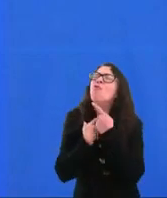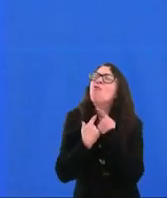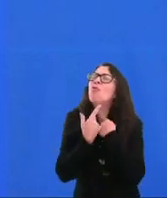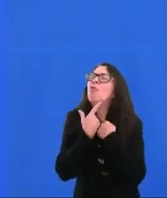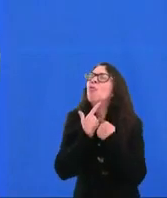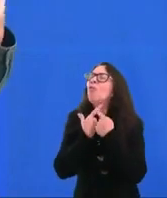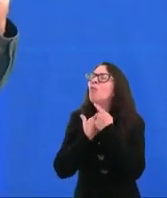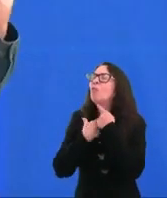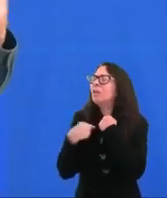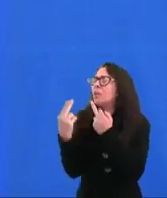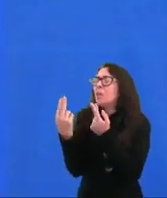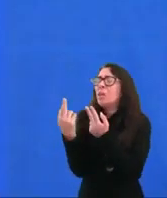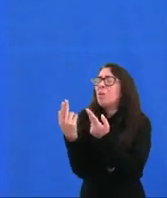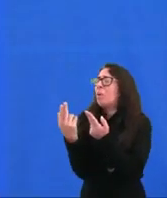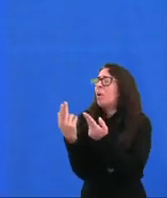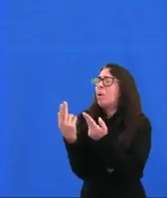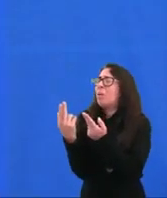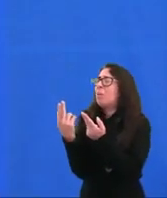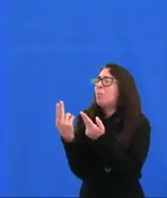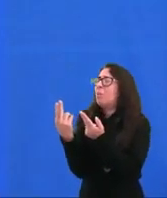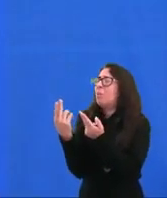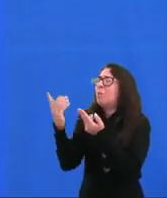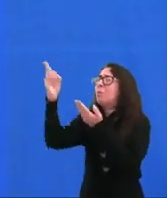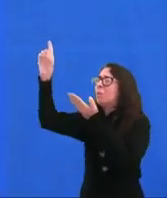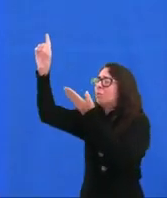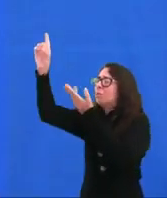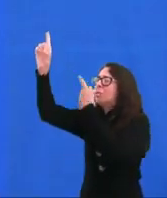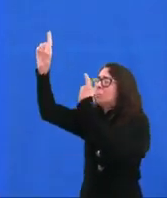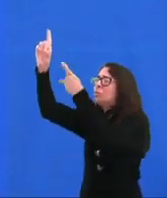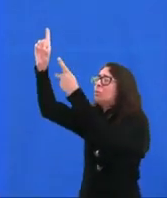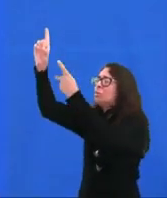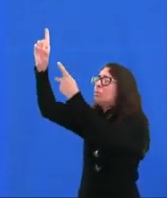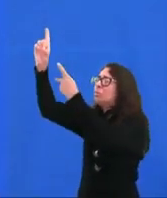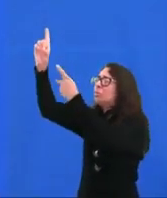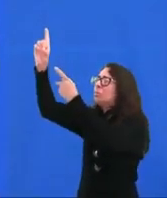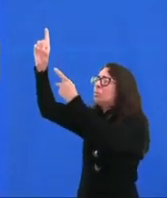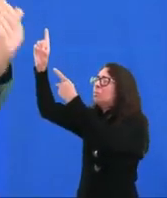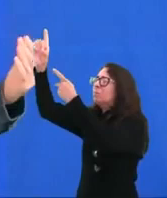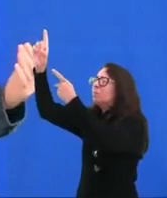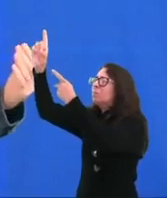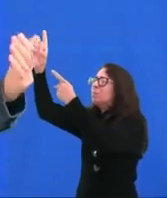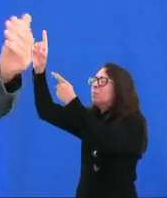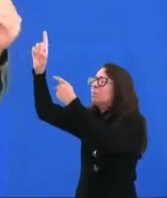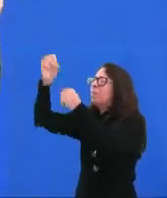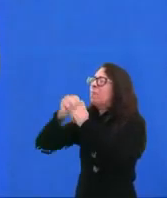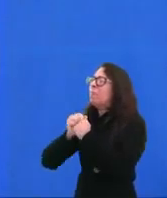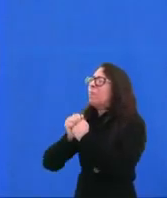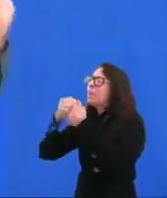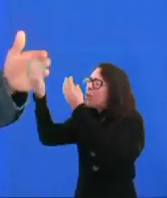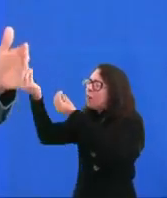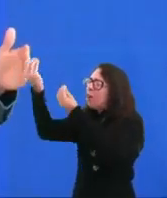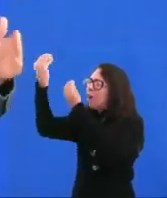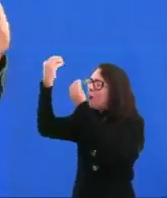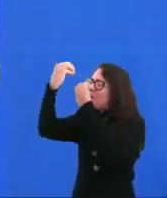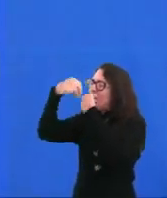Senhor venha ser o cabeça, Senhor, dessa igreja efetivamente. Dessa igreja, o Senhor venha